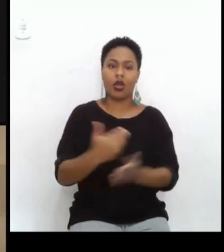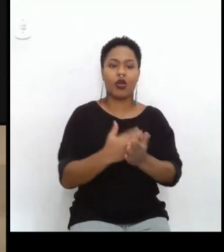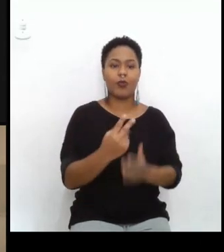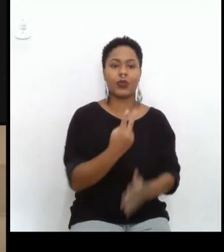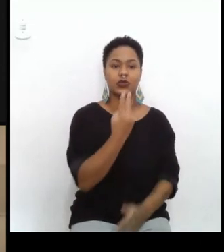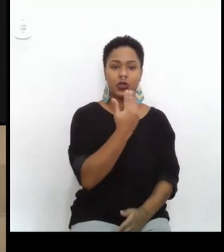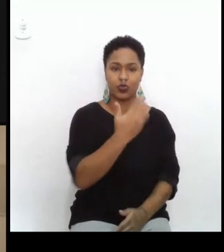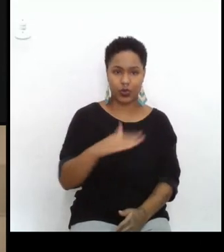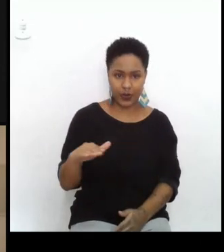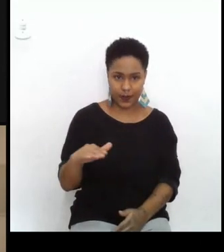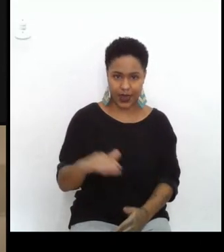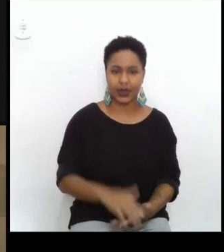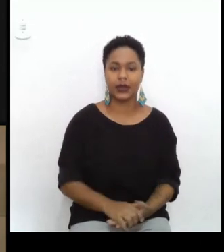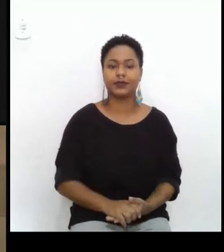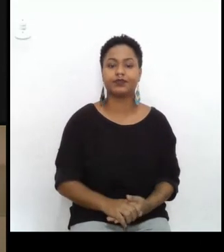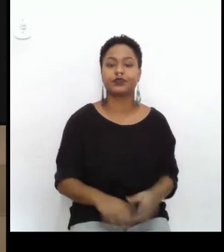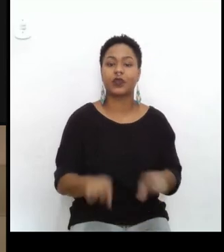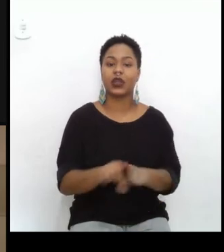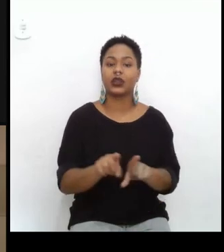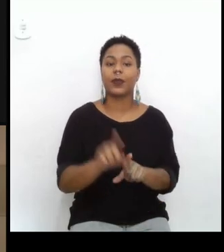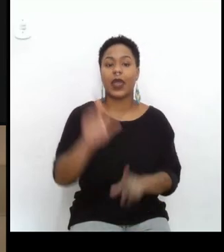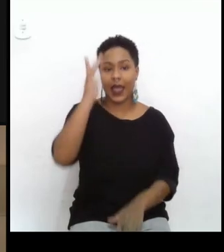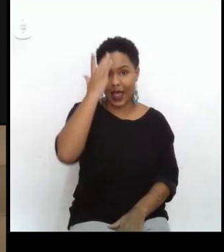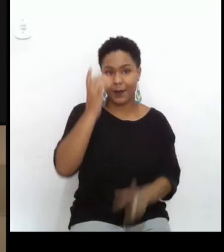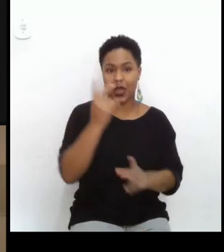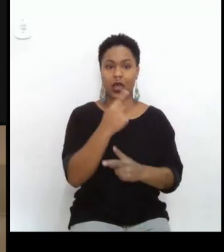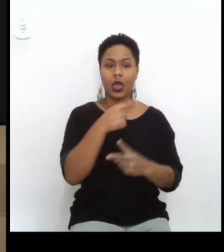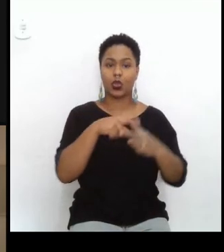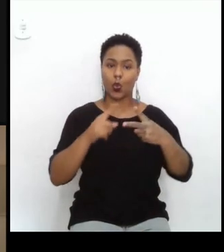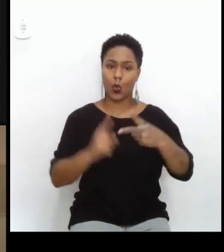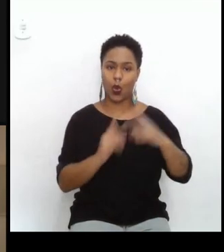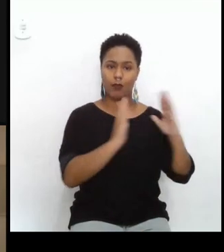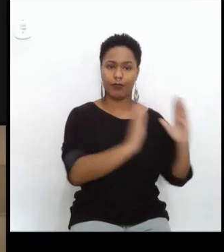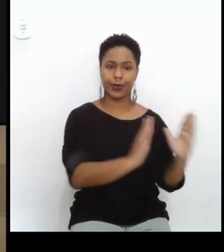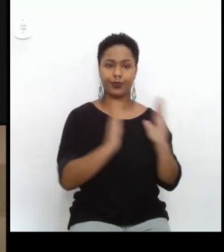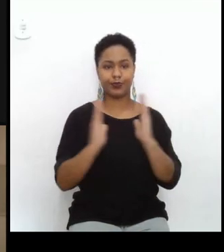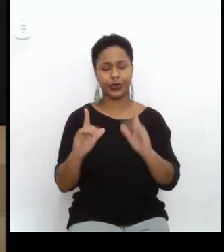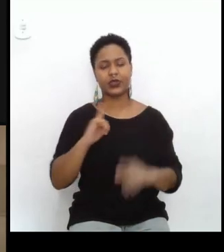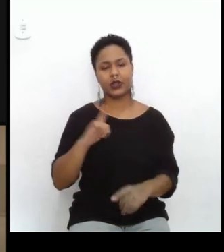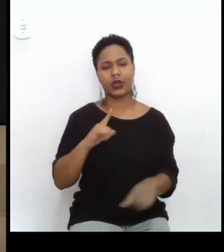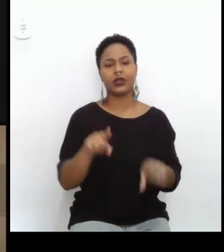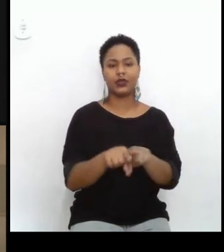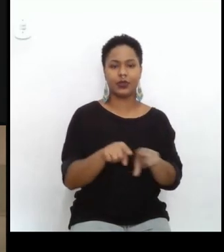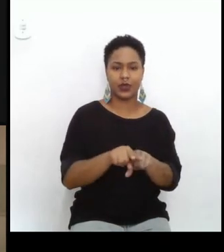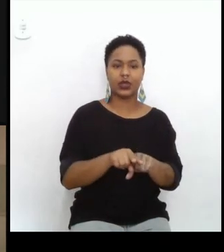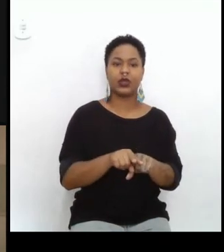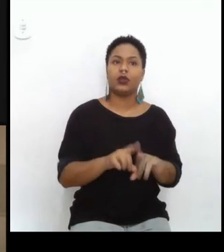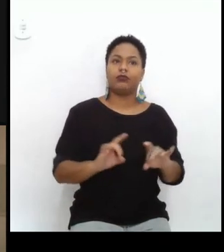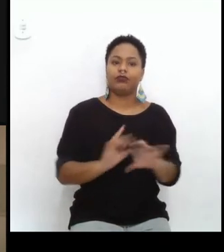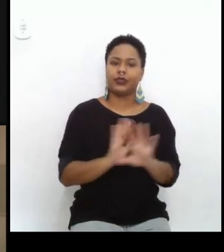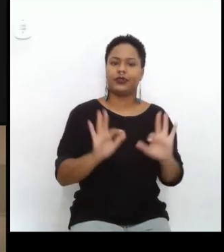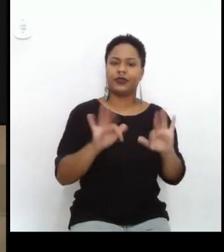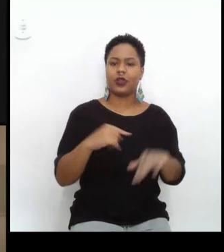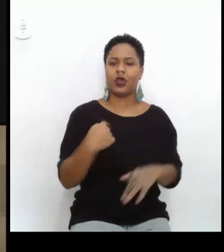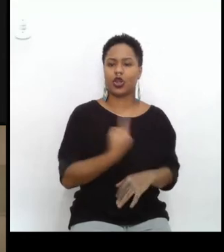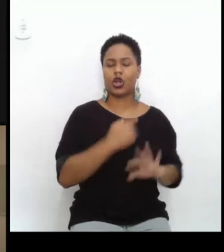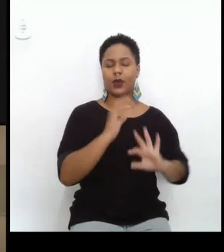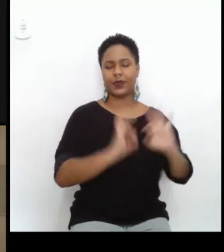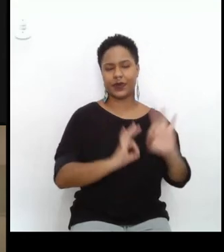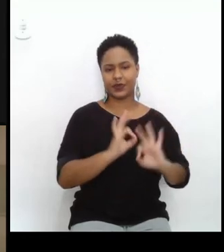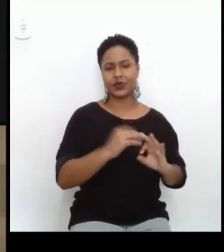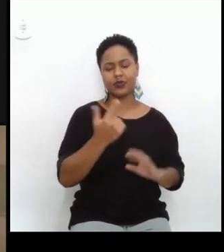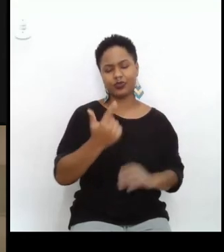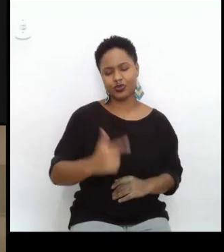e nas duas sessões amanhã também que um tempão completam a nossa programação aqui então de novo